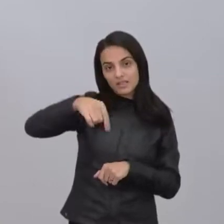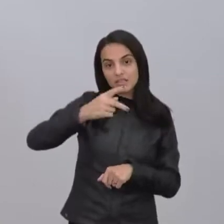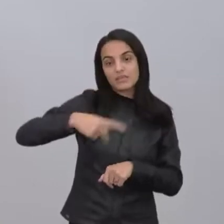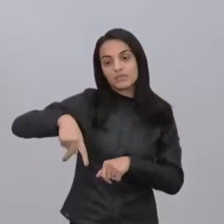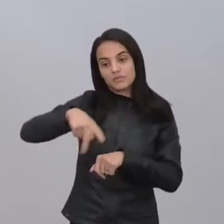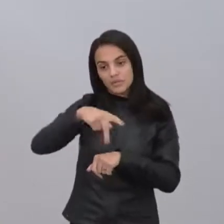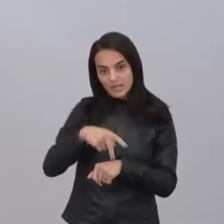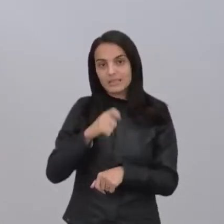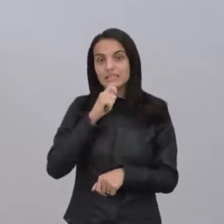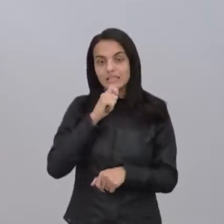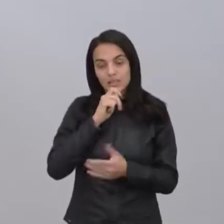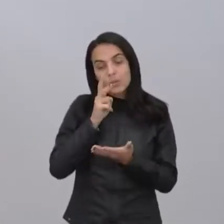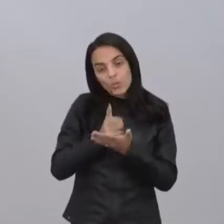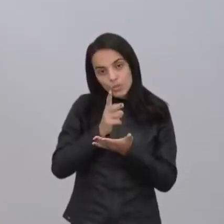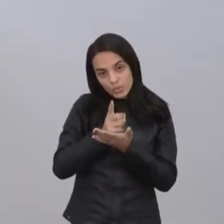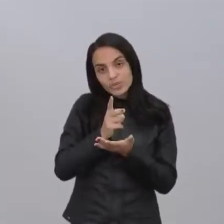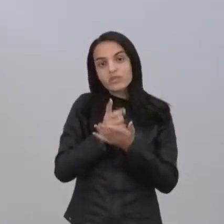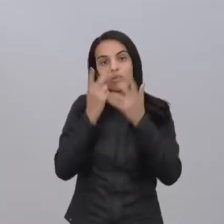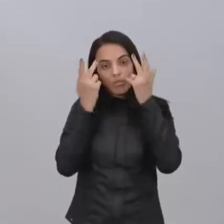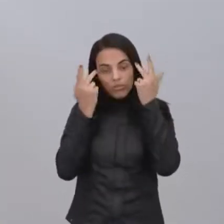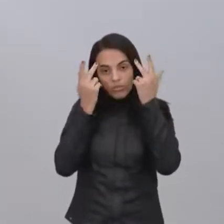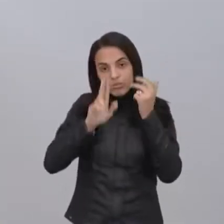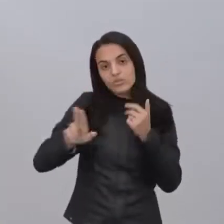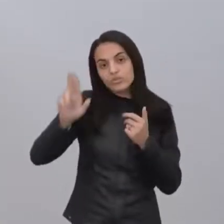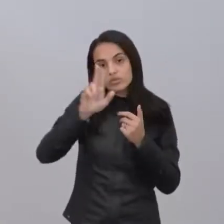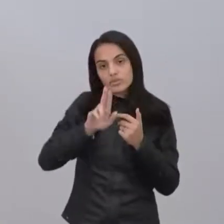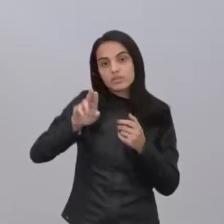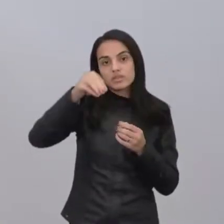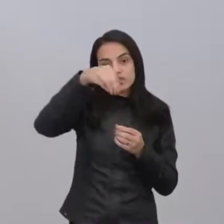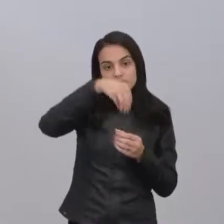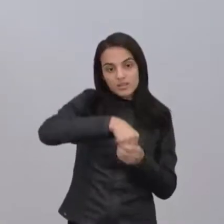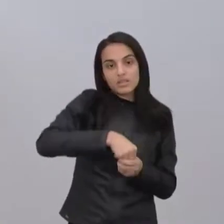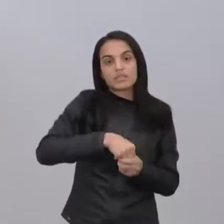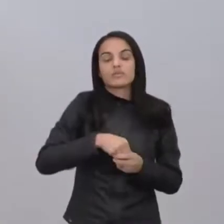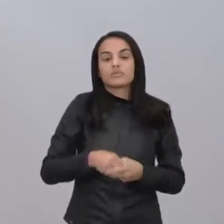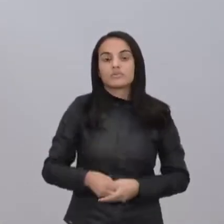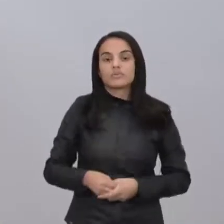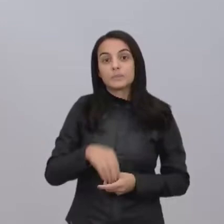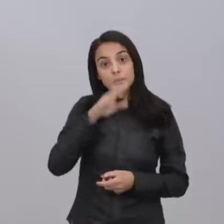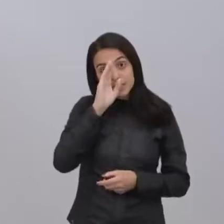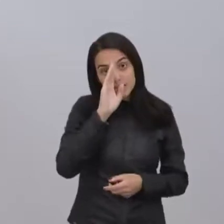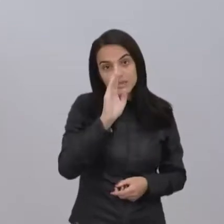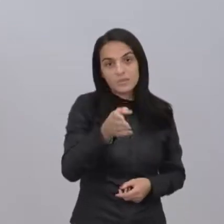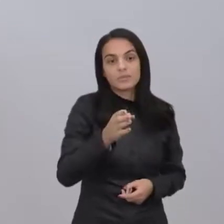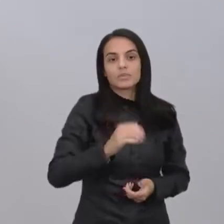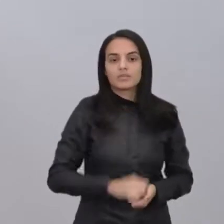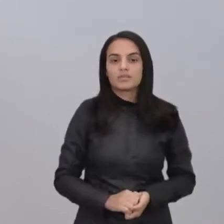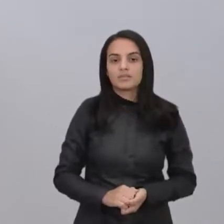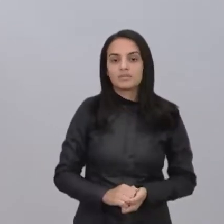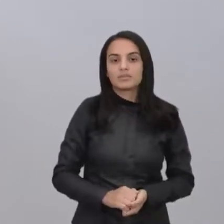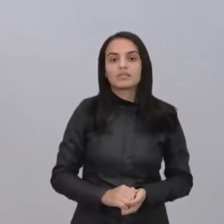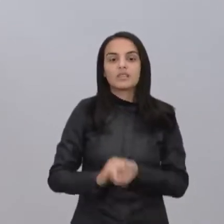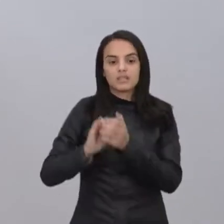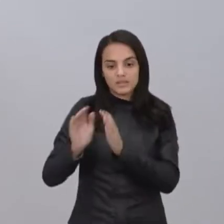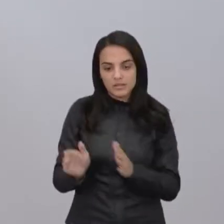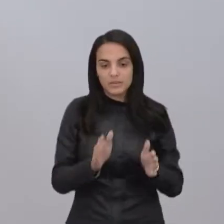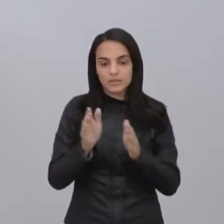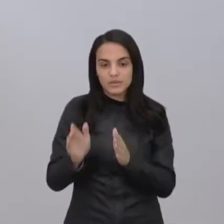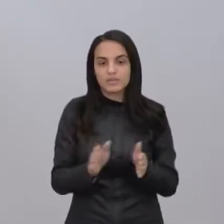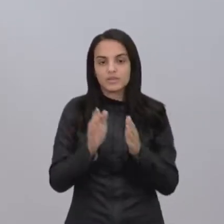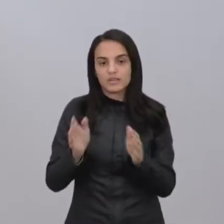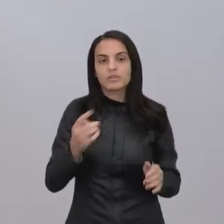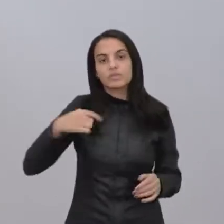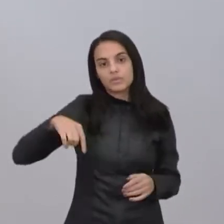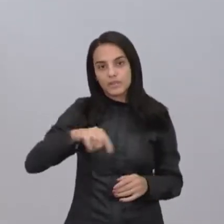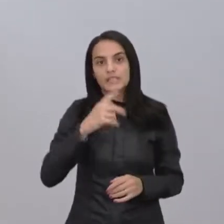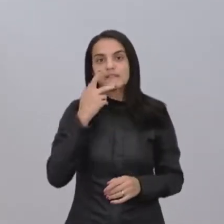gente ainda utiliza, né, dentro das nossas lavouras, né, principalmente nas grandes produções, né? Quando a gente fala